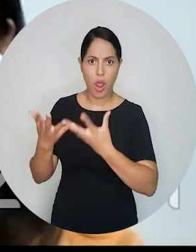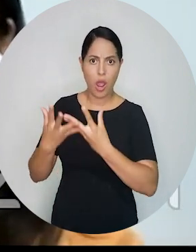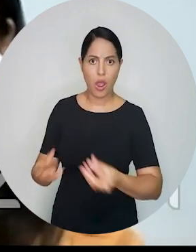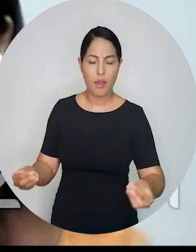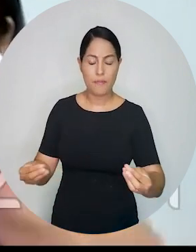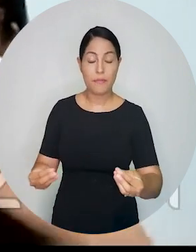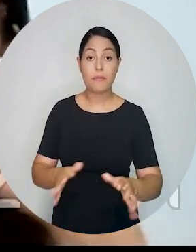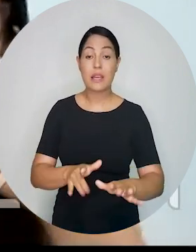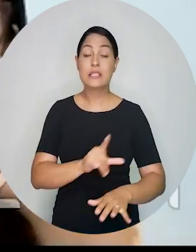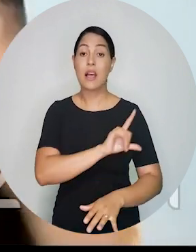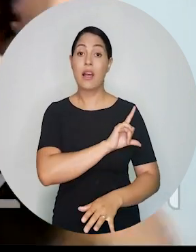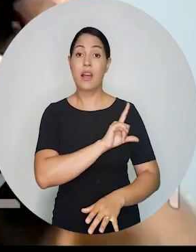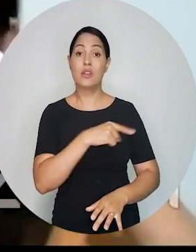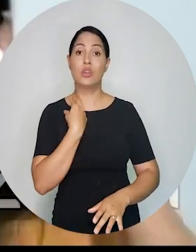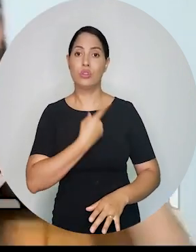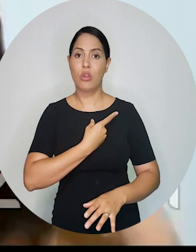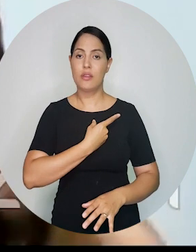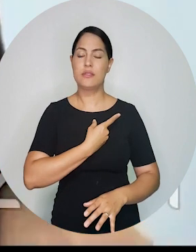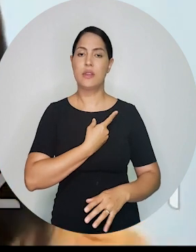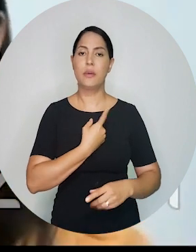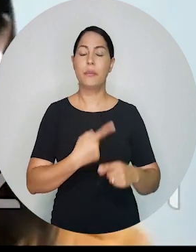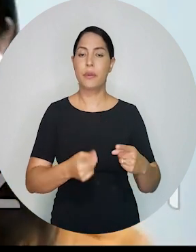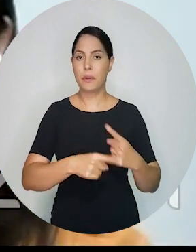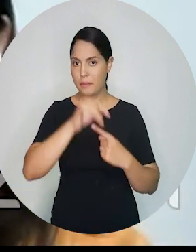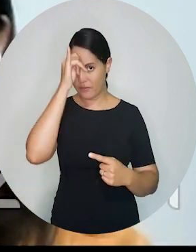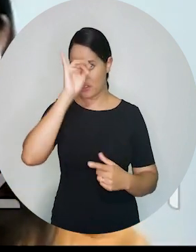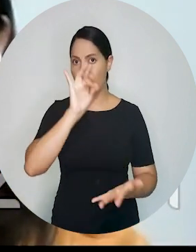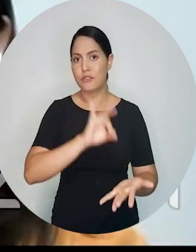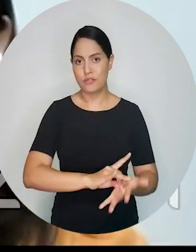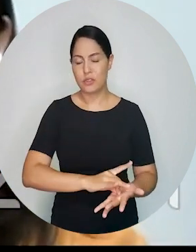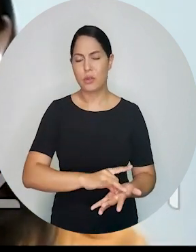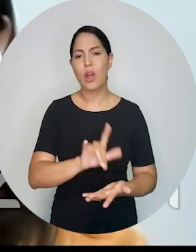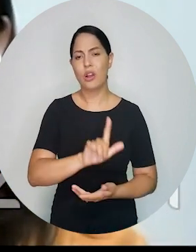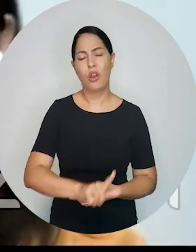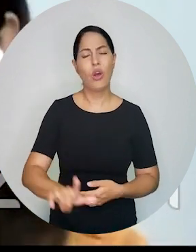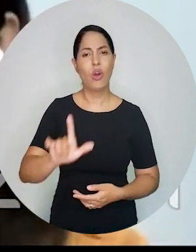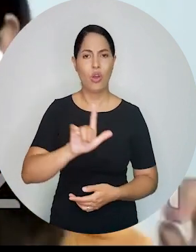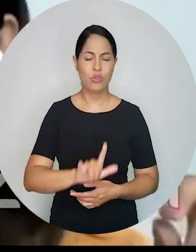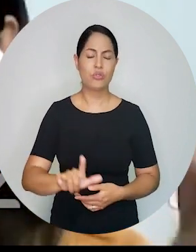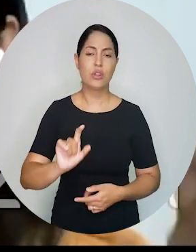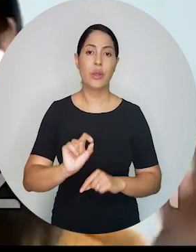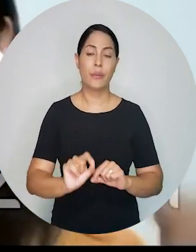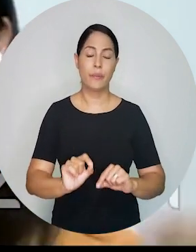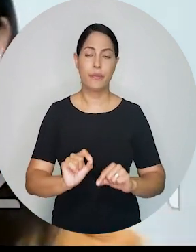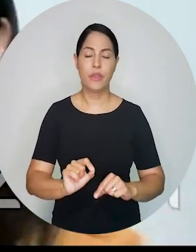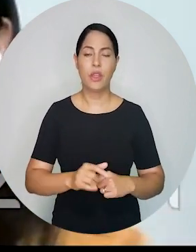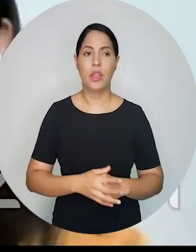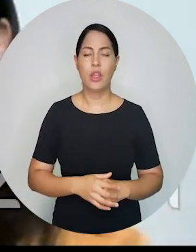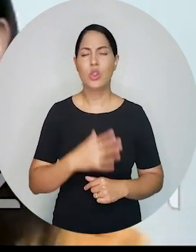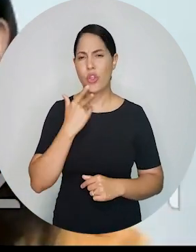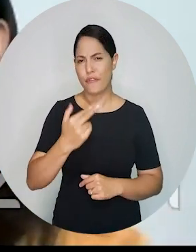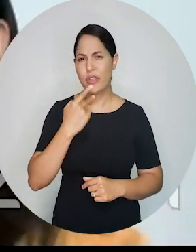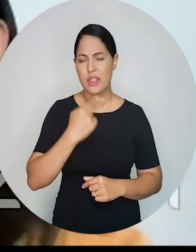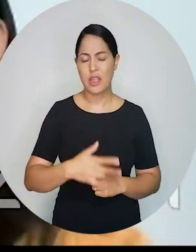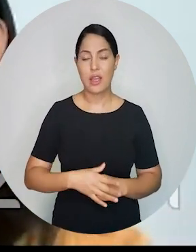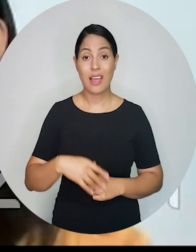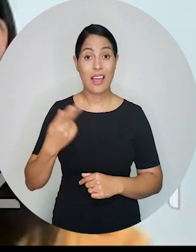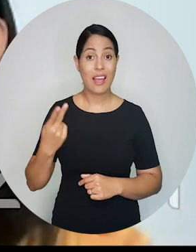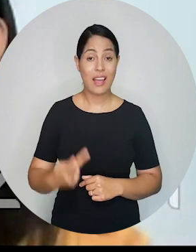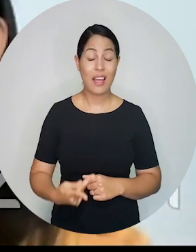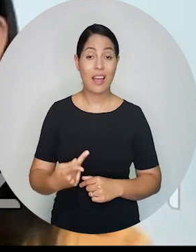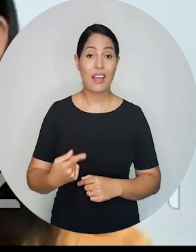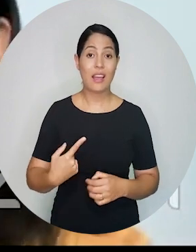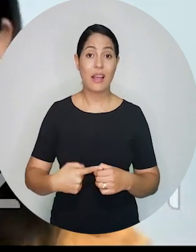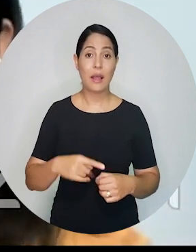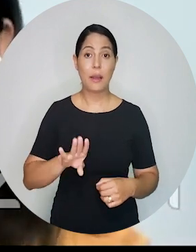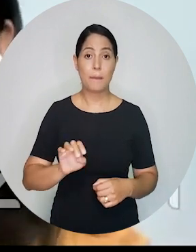prevenção. Então, assim, claro que para muita gente isso é uma novidade. Nem tanto, aqui em Belém, por exemplo, nem tantos hospitais têm